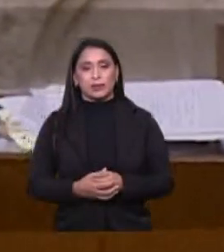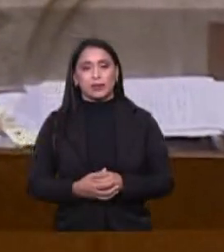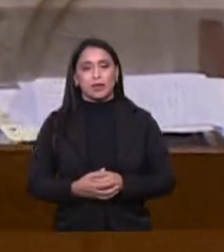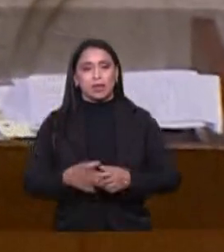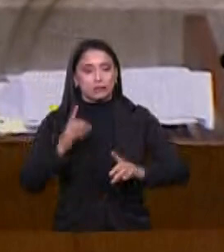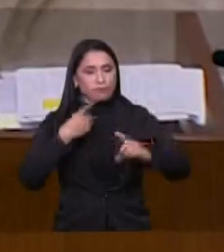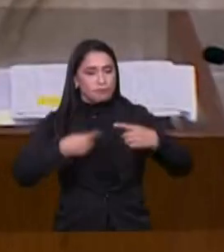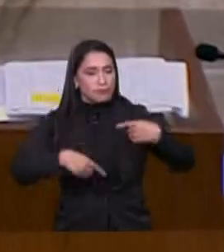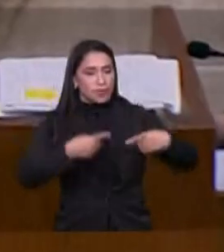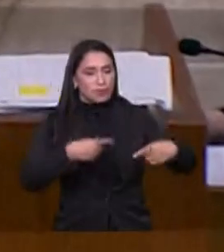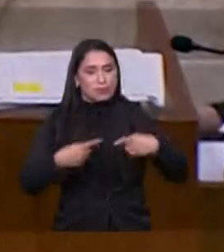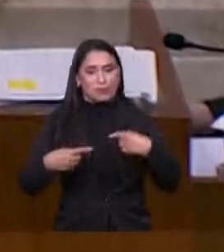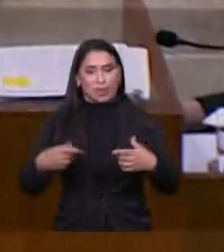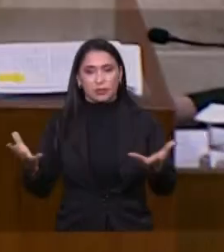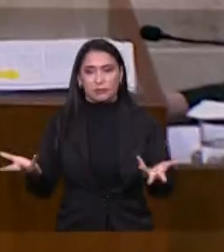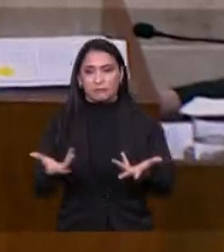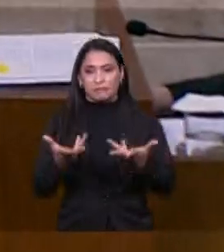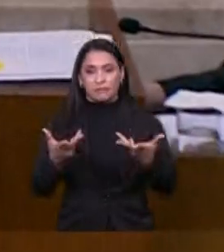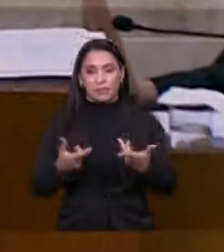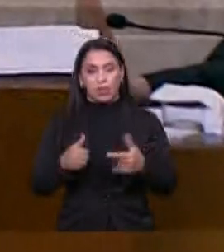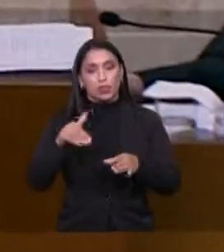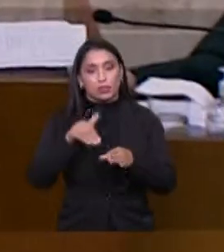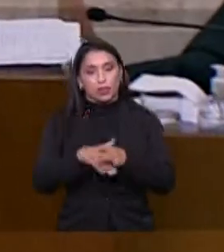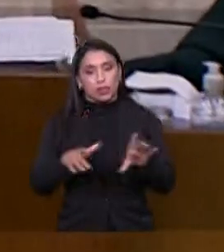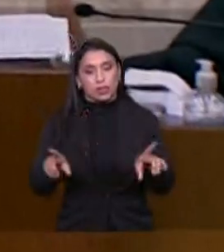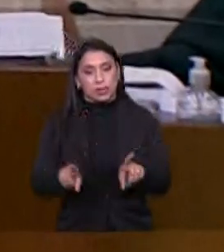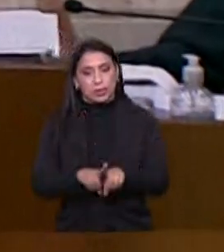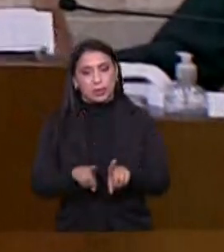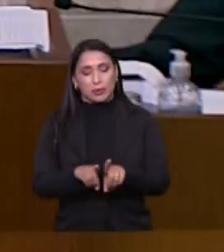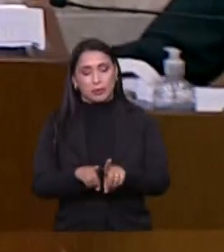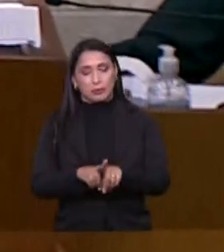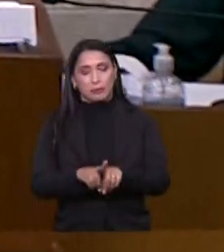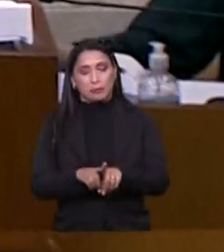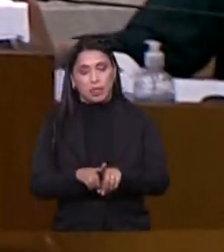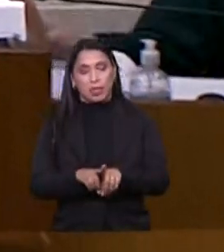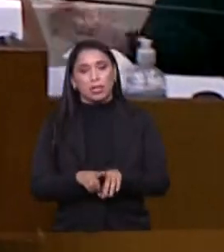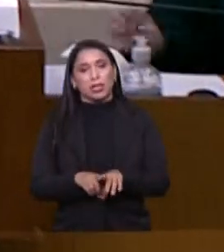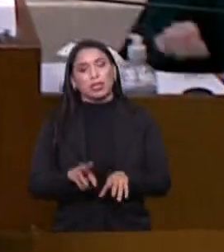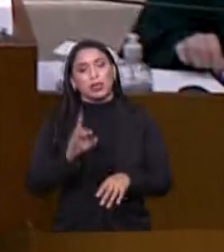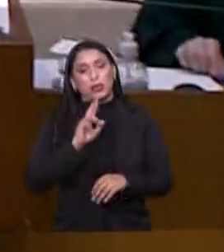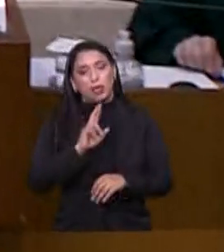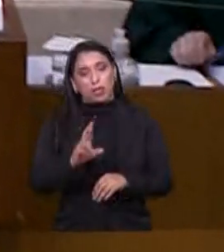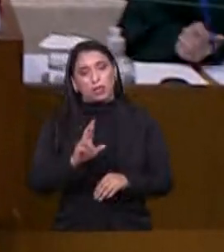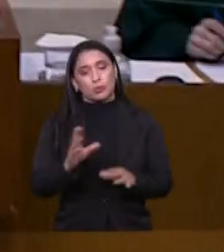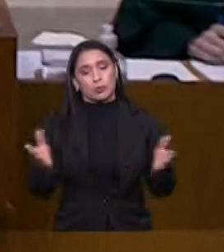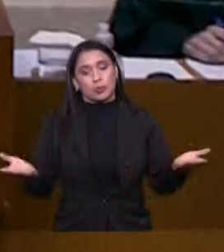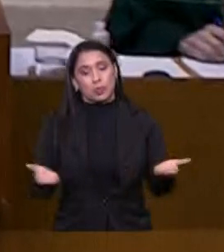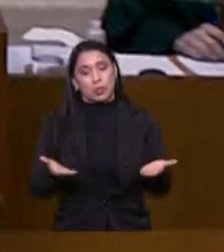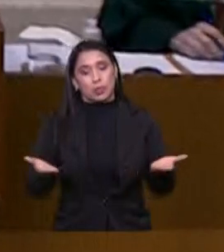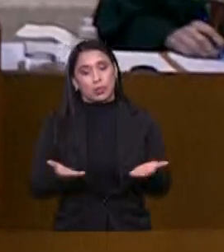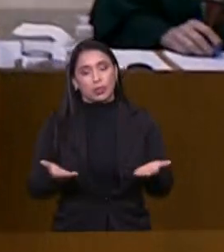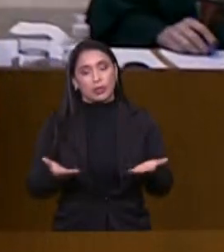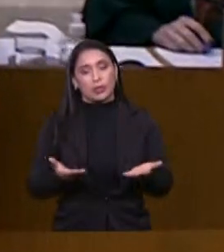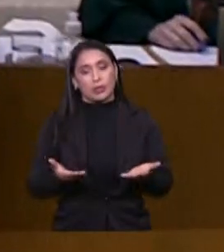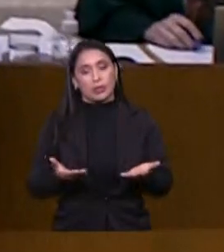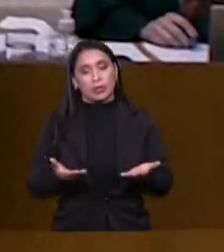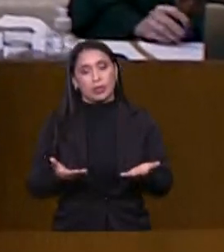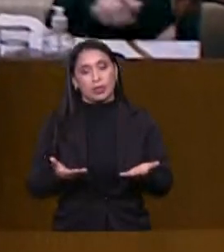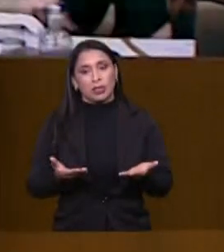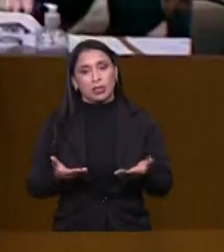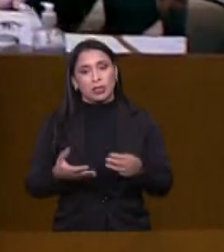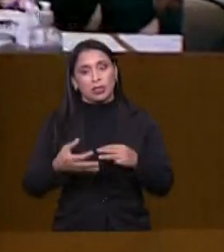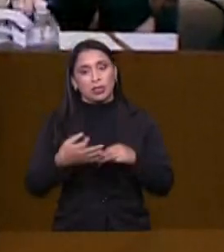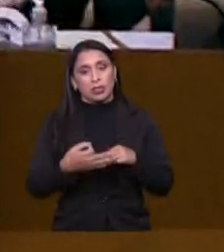extremamente profícuos, os votos também. Eu vou proclamar o resultado provisório, no sentido de que hoje o